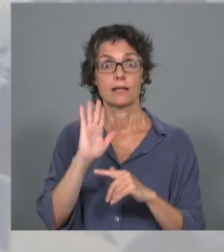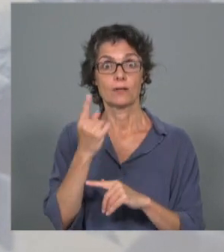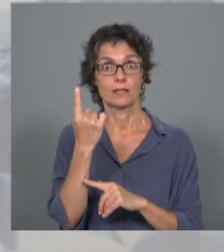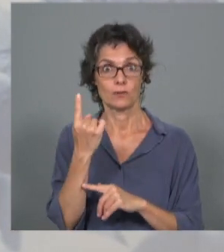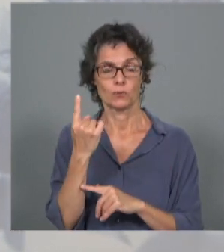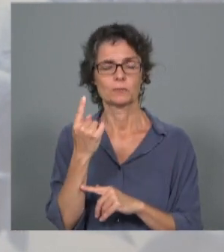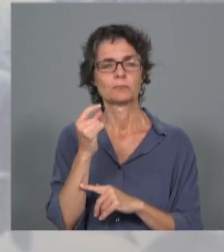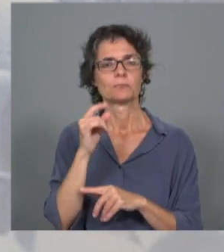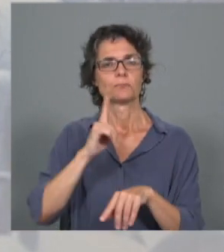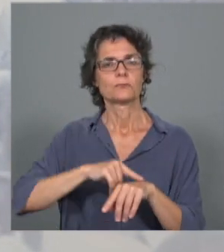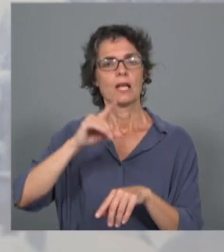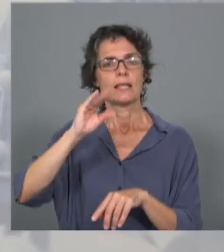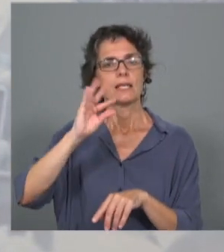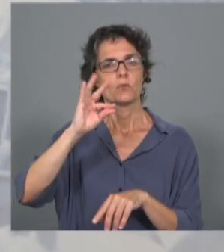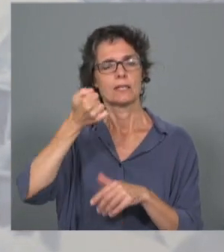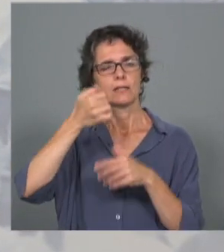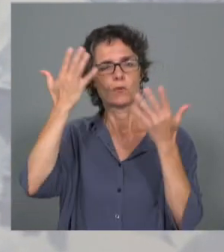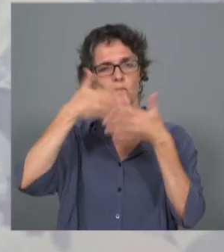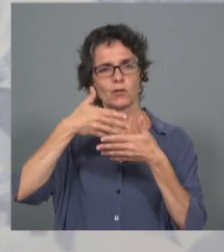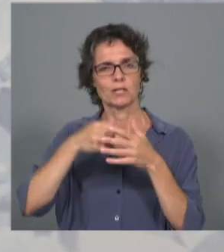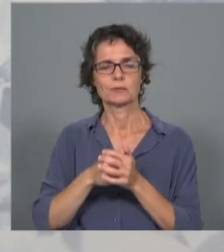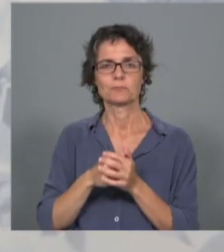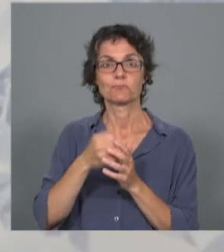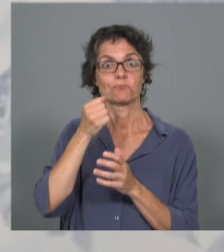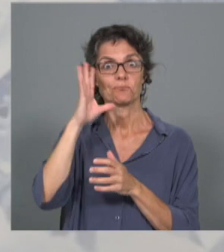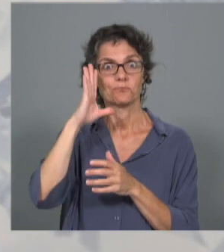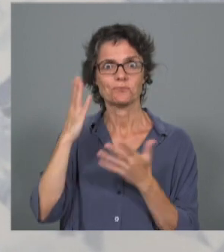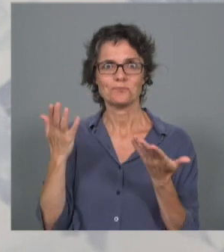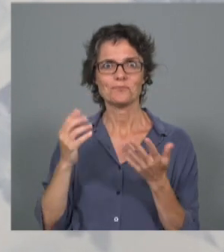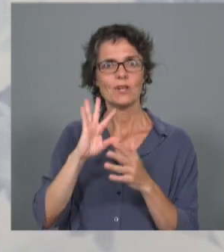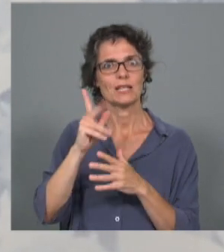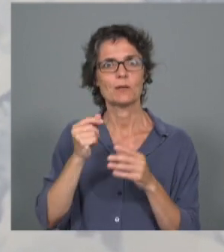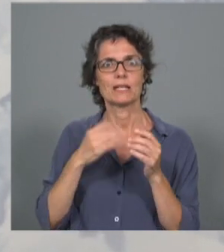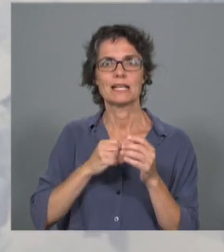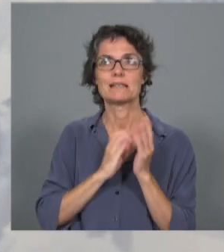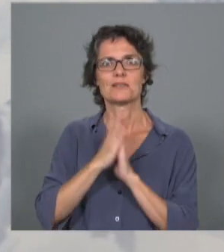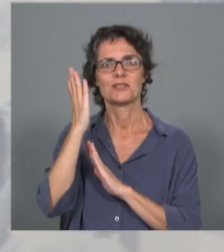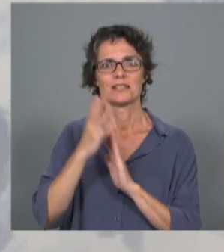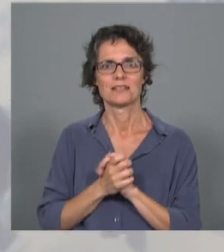1, quando forem 22h45. Votos de uma ótima tarde e até amanhã, se Deus quiser.